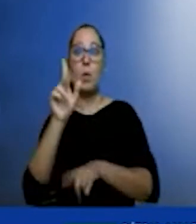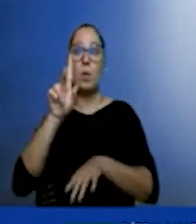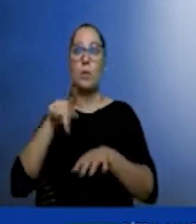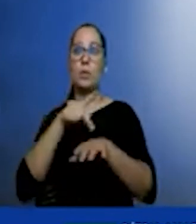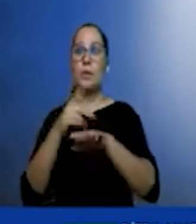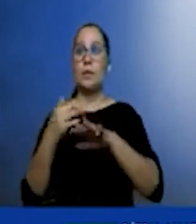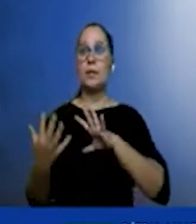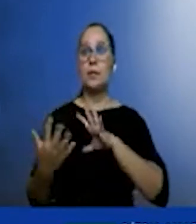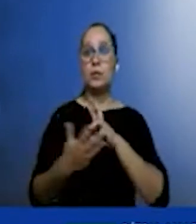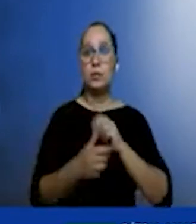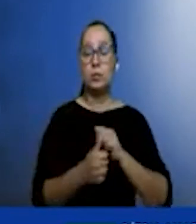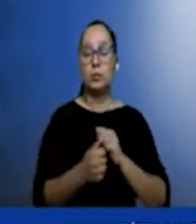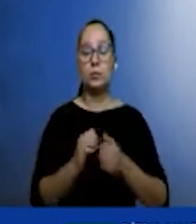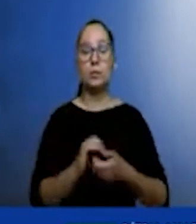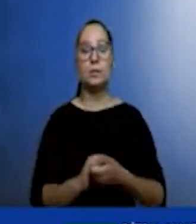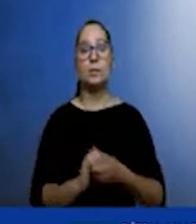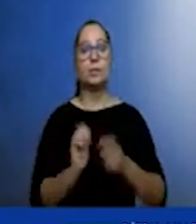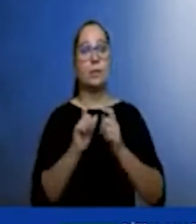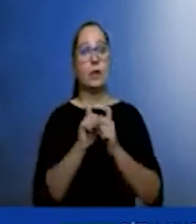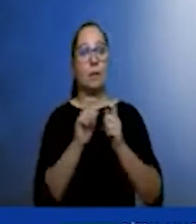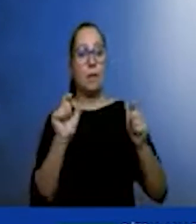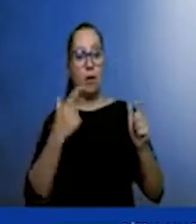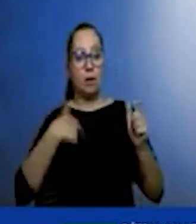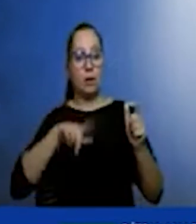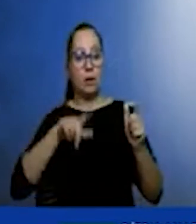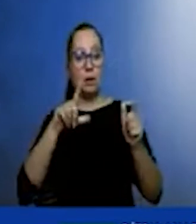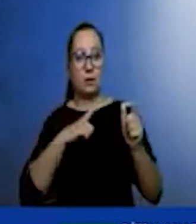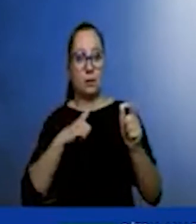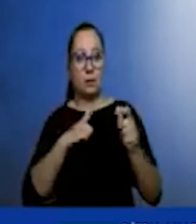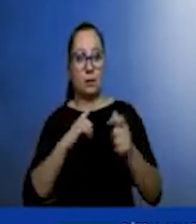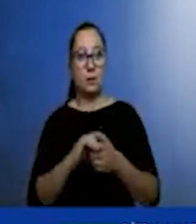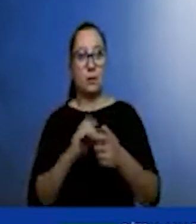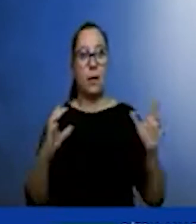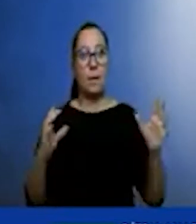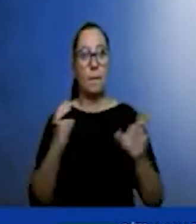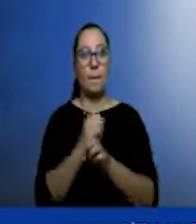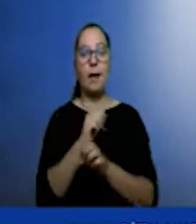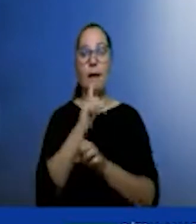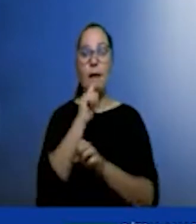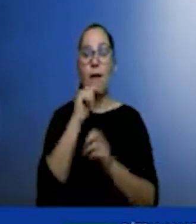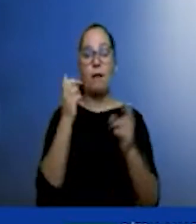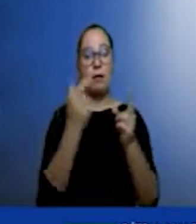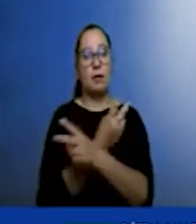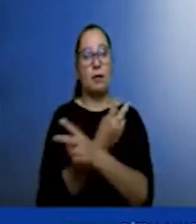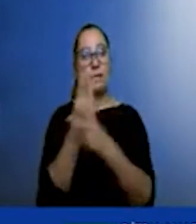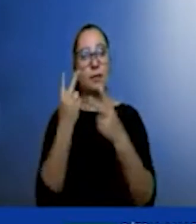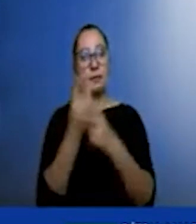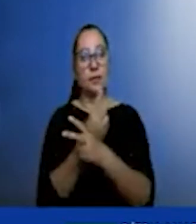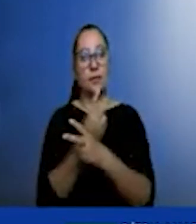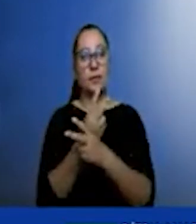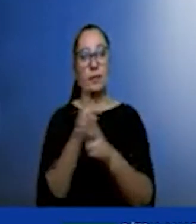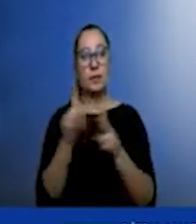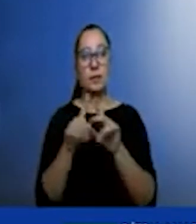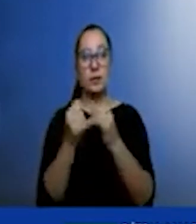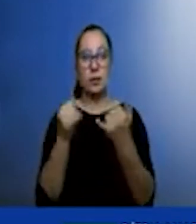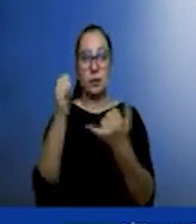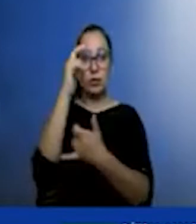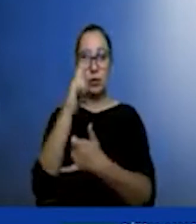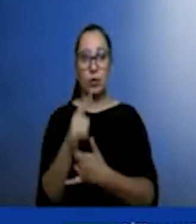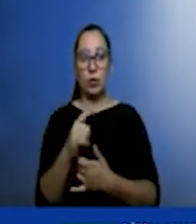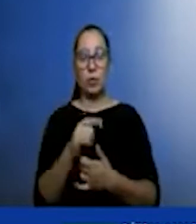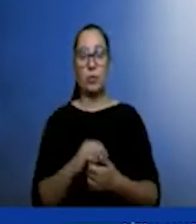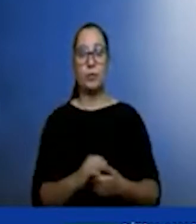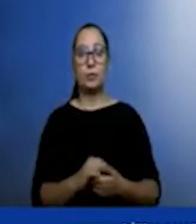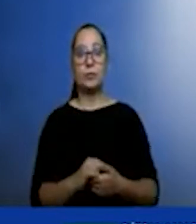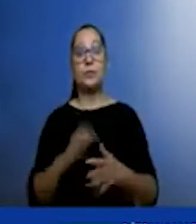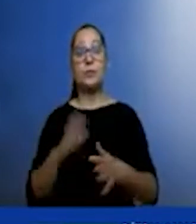né, que é um dos maiores que a gente tem, sobretudo quando a gente junta água eólica e a própria energia solar. Então, o desenvolvimento